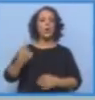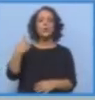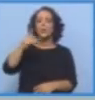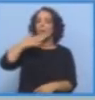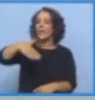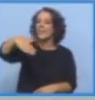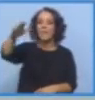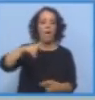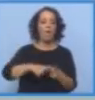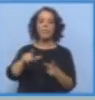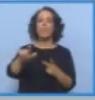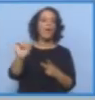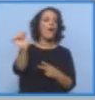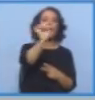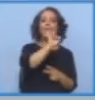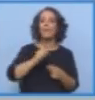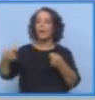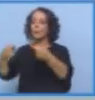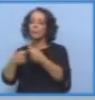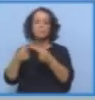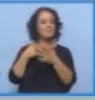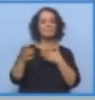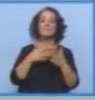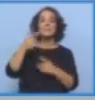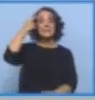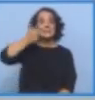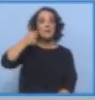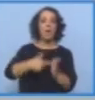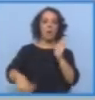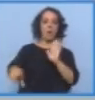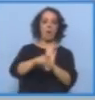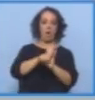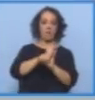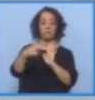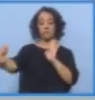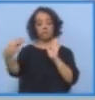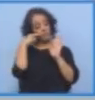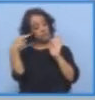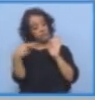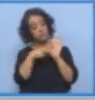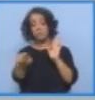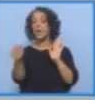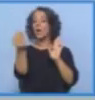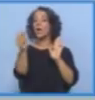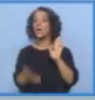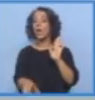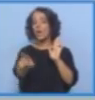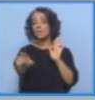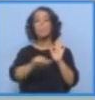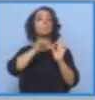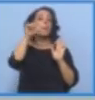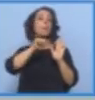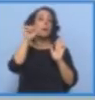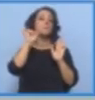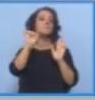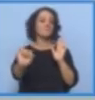sua pertença. Quem dá é de facto a lei. A criança, entendida como aqui é apresentada, é aquele que ainda não fez isso.